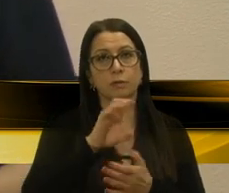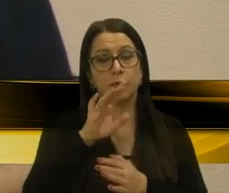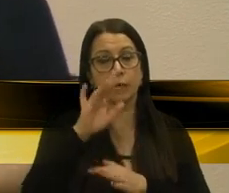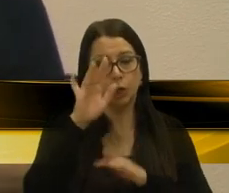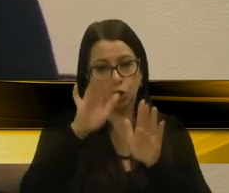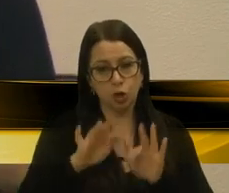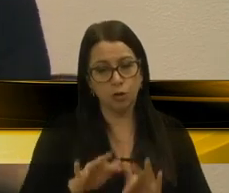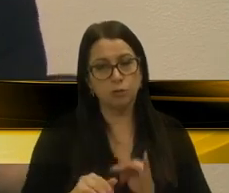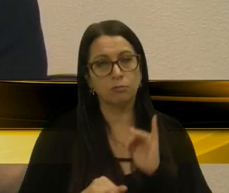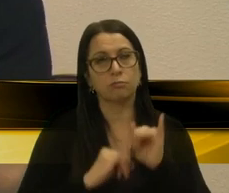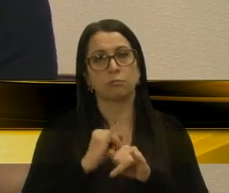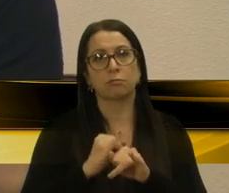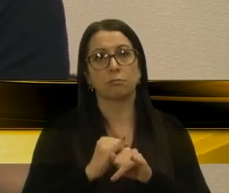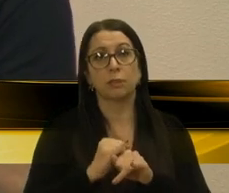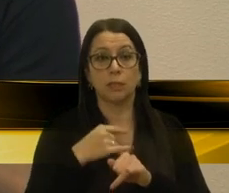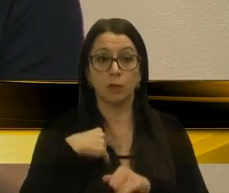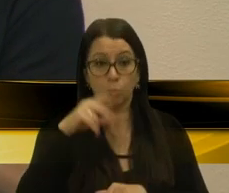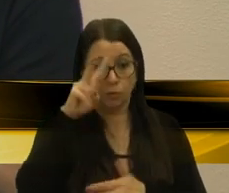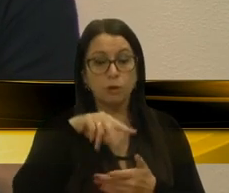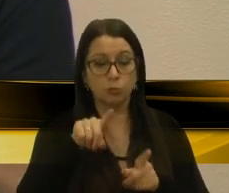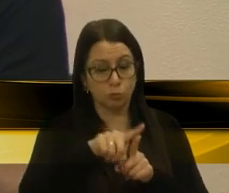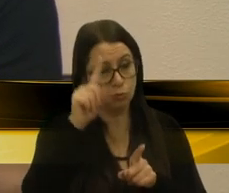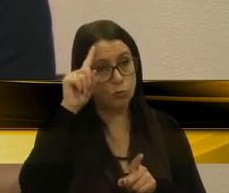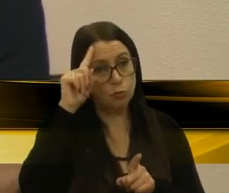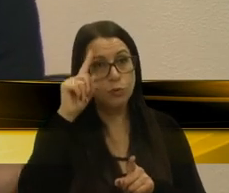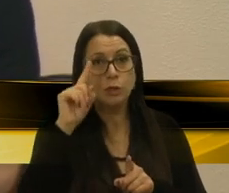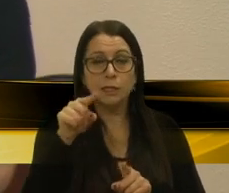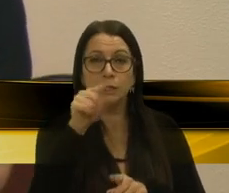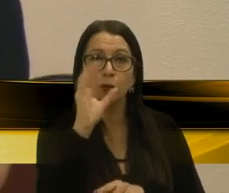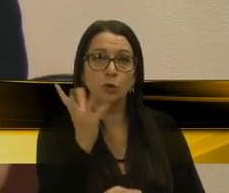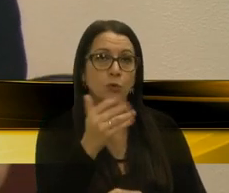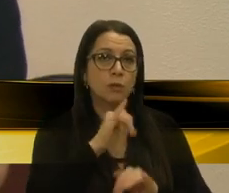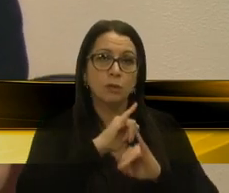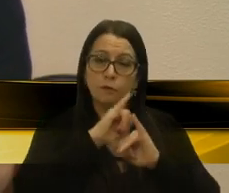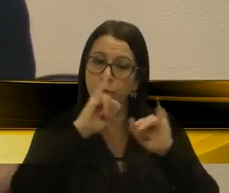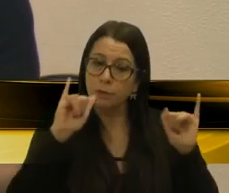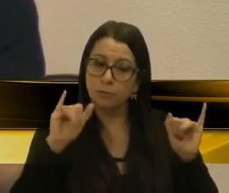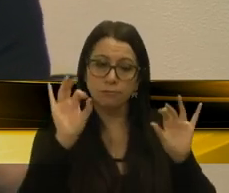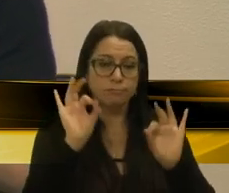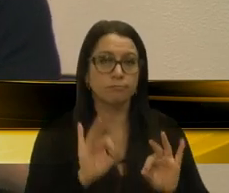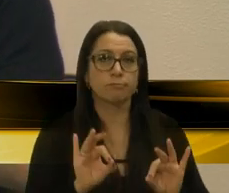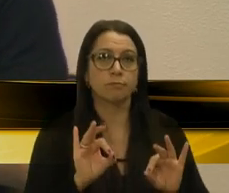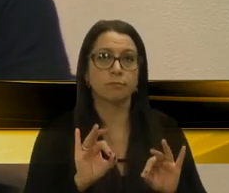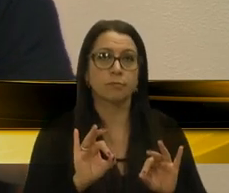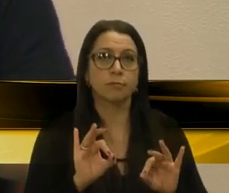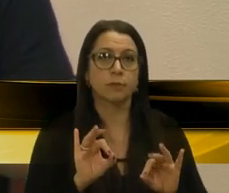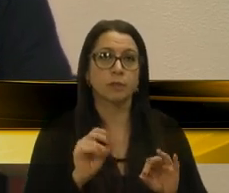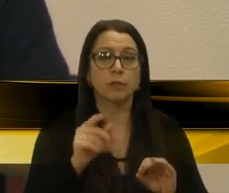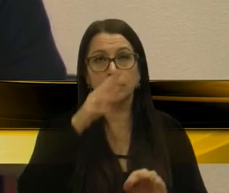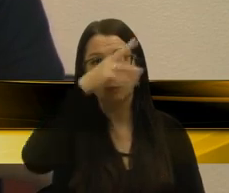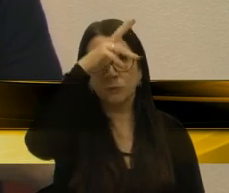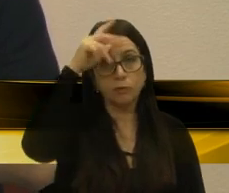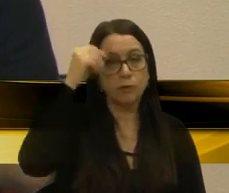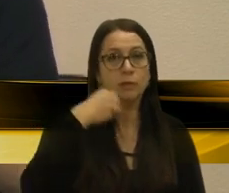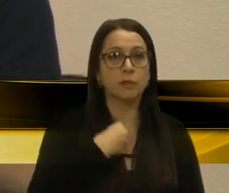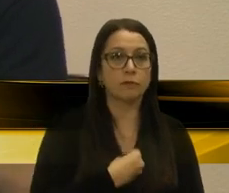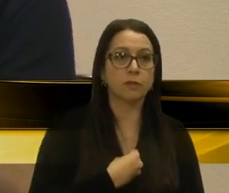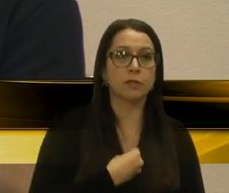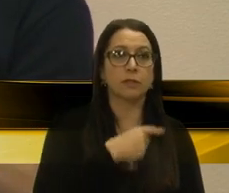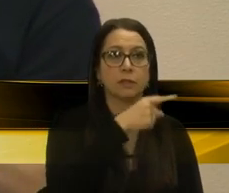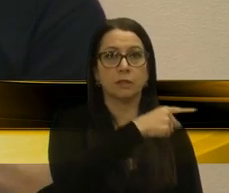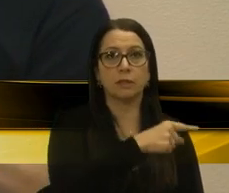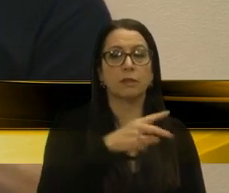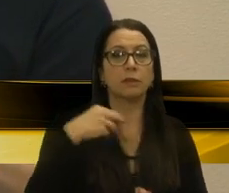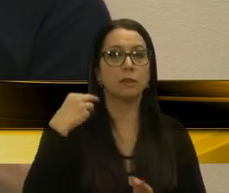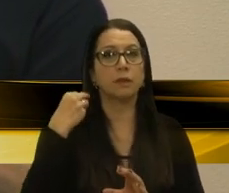Eletrônico, e ali estão todas as informações relativas à vida do Executivo e à vida do Legislativo. O ano